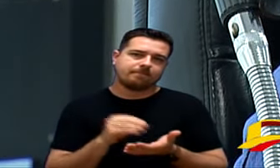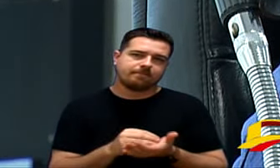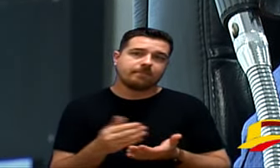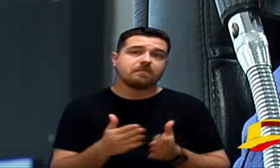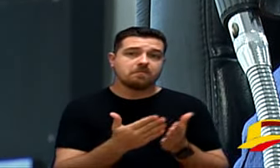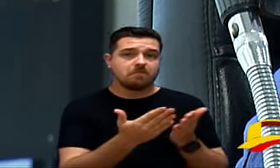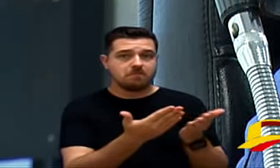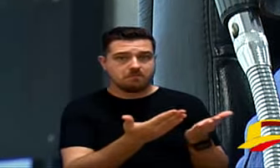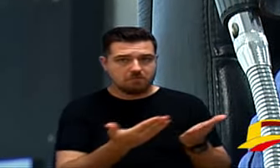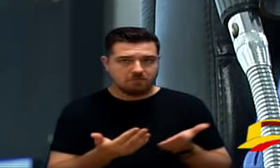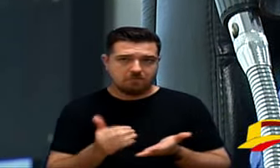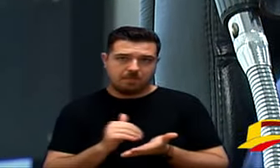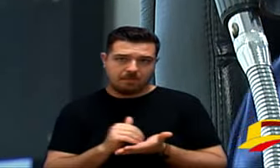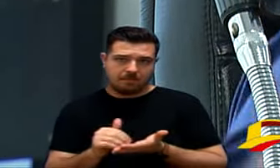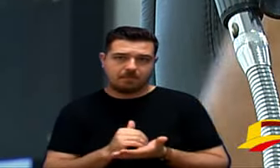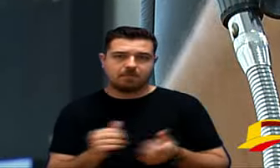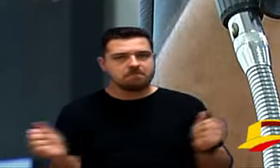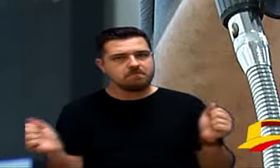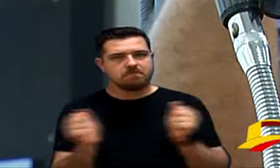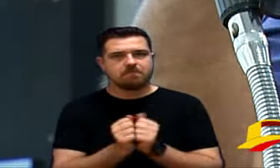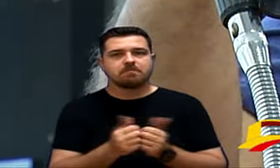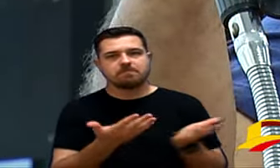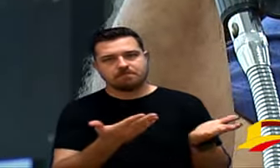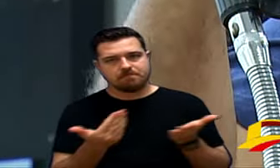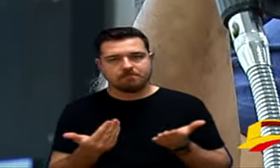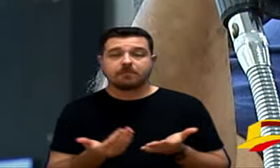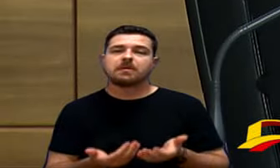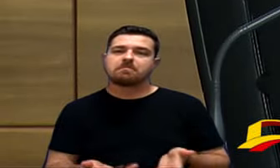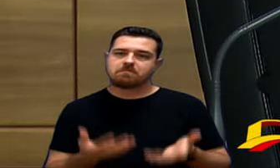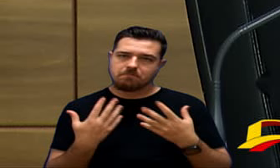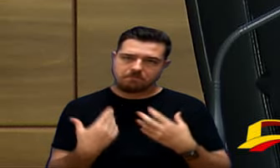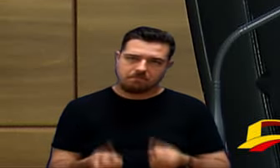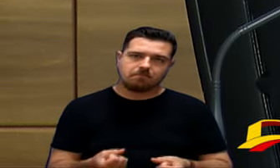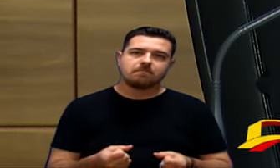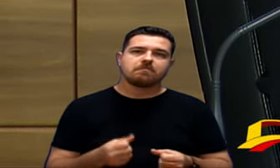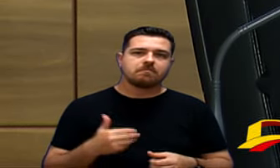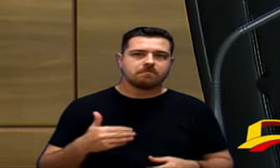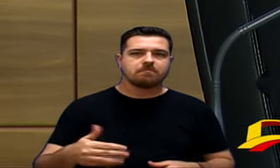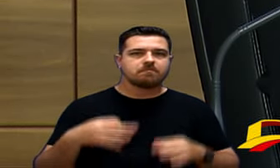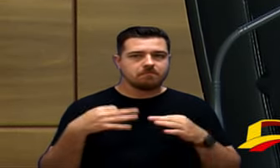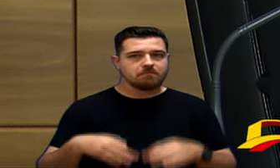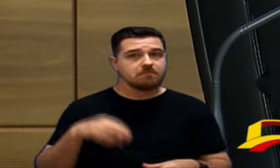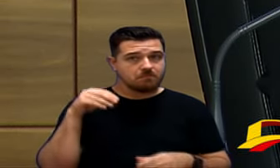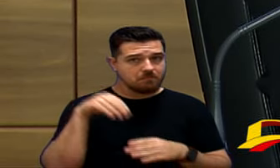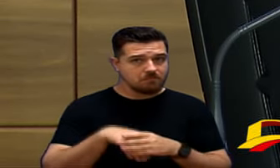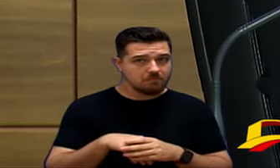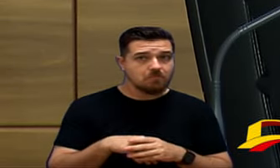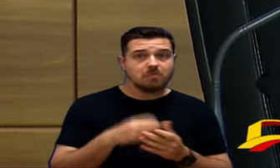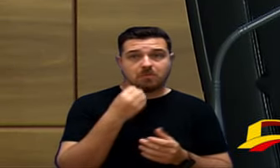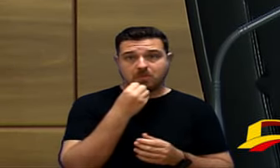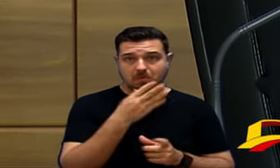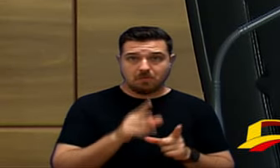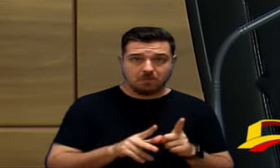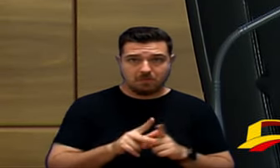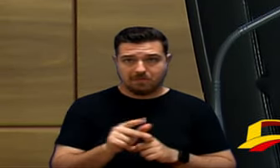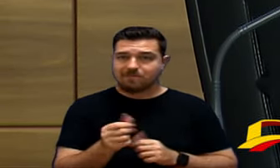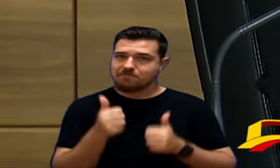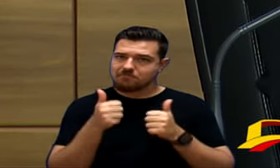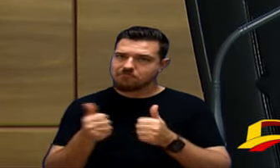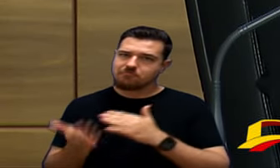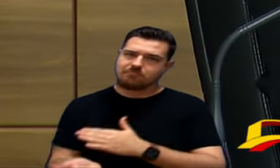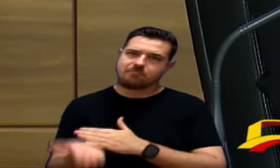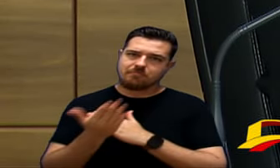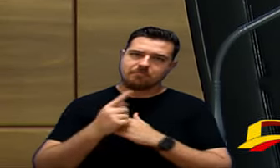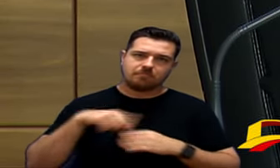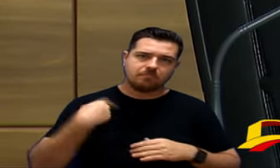secretário se certeza com certeza vamos trabalhar junto nesse sentido acho que a sua eleição eh pode nos agregar bastante né